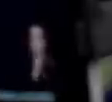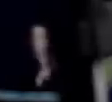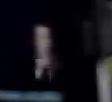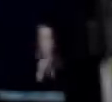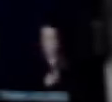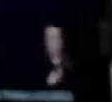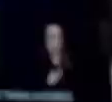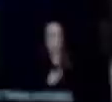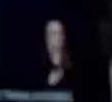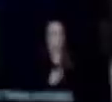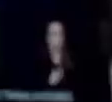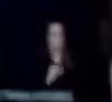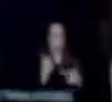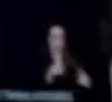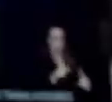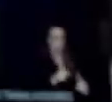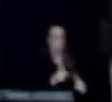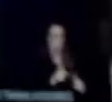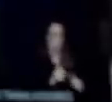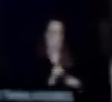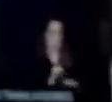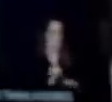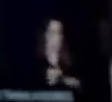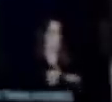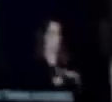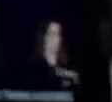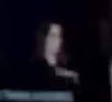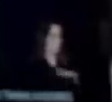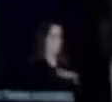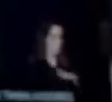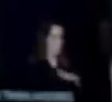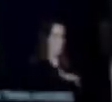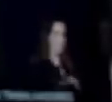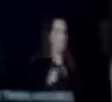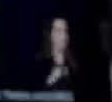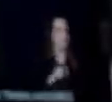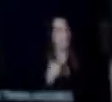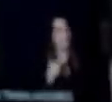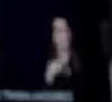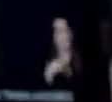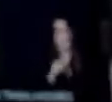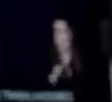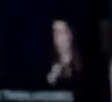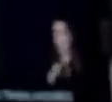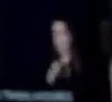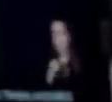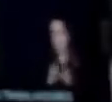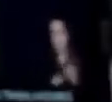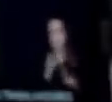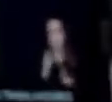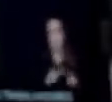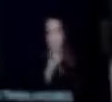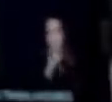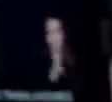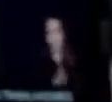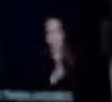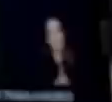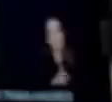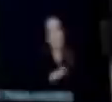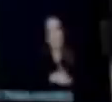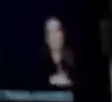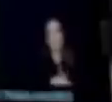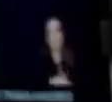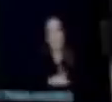OIT. O dado concreto é que nós temos 240 milhões de trabalhadores que, mesmo estando